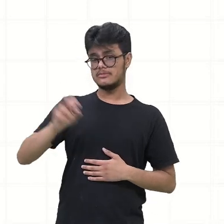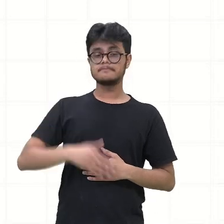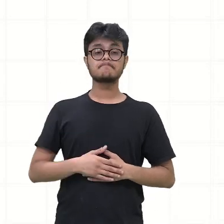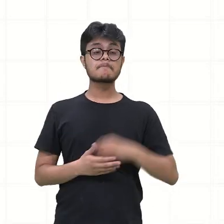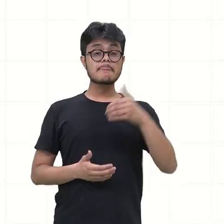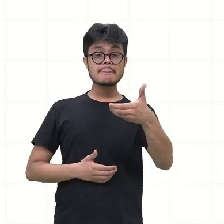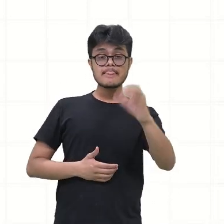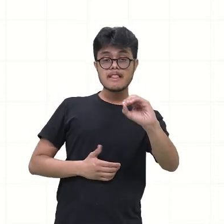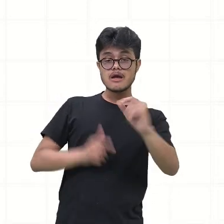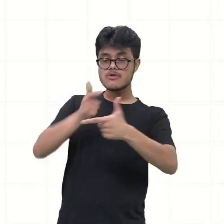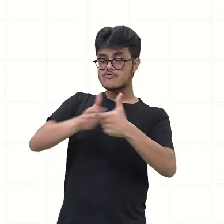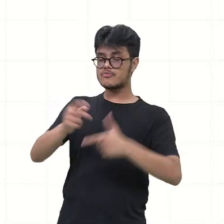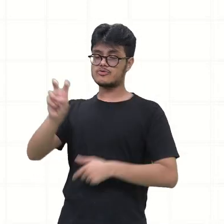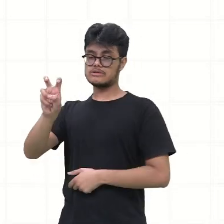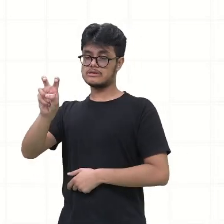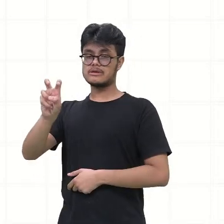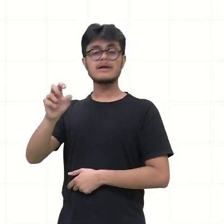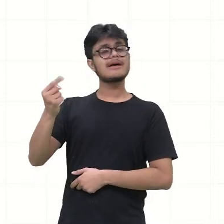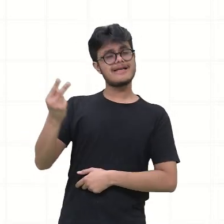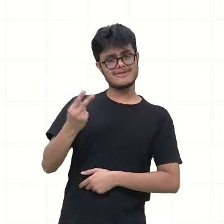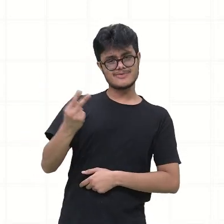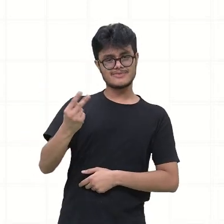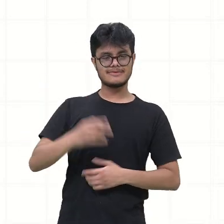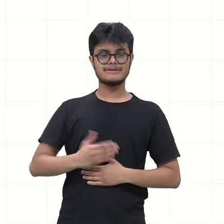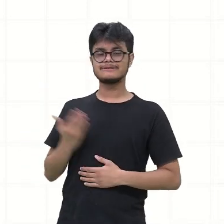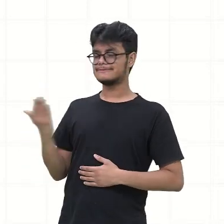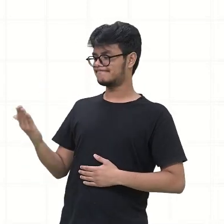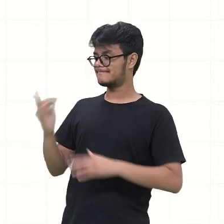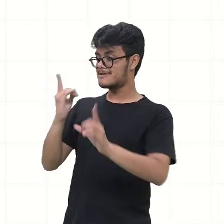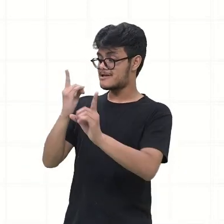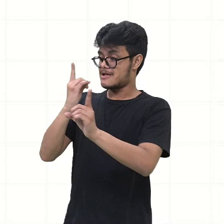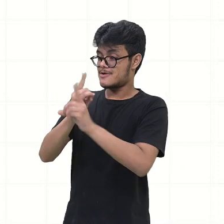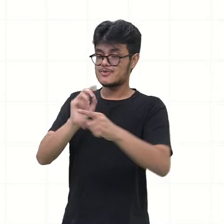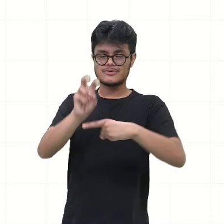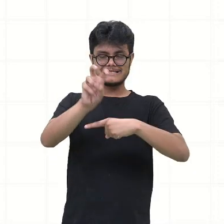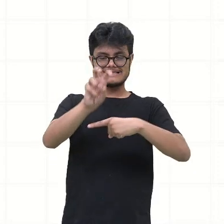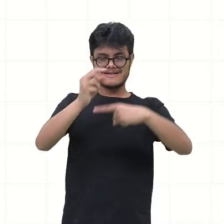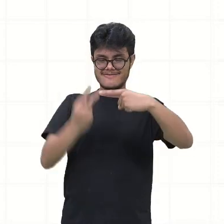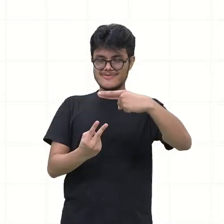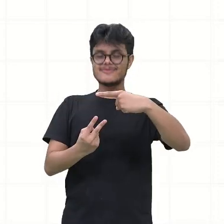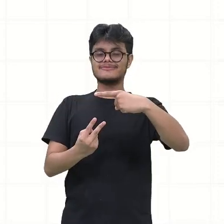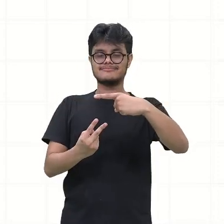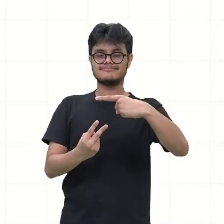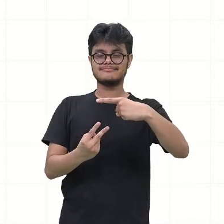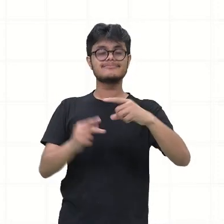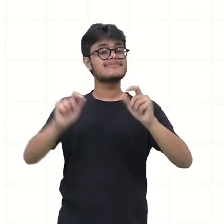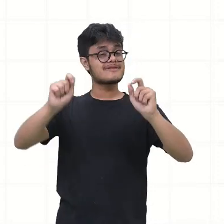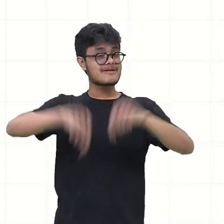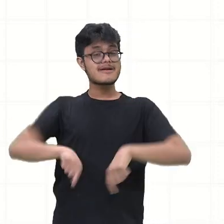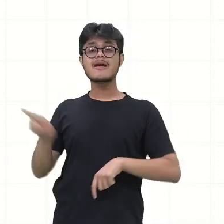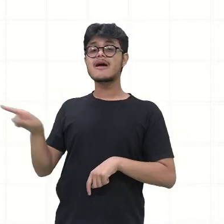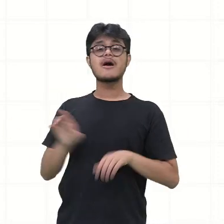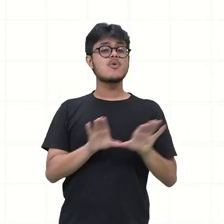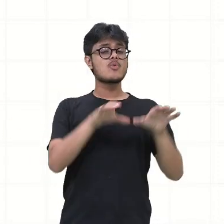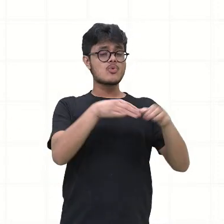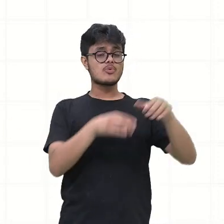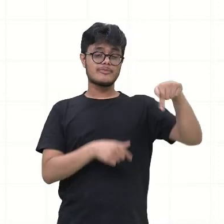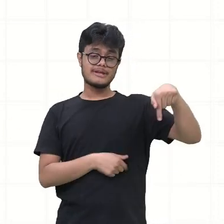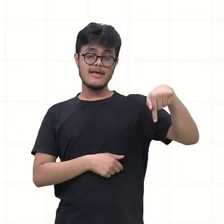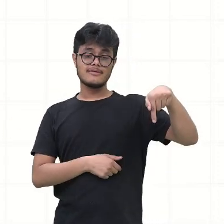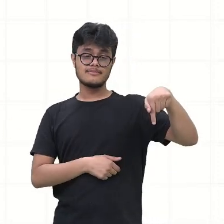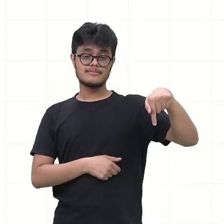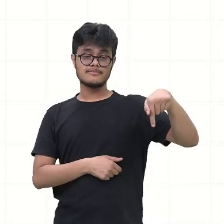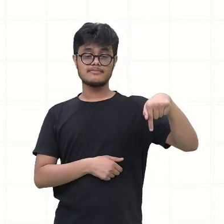e 10 dividido por 5 é 2. Beleza? Então, nós temos aqui um número 2.